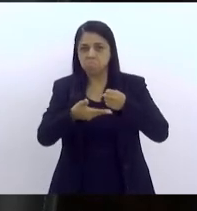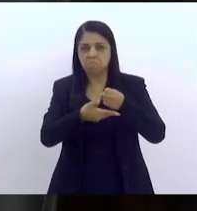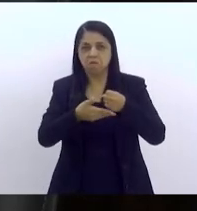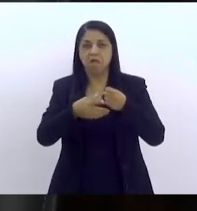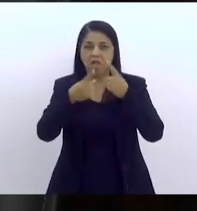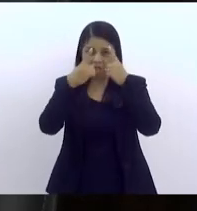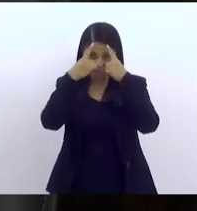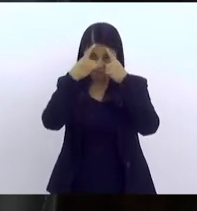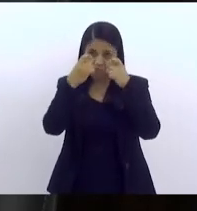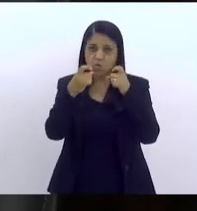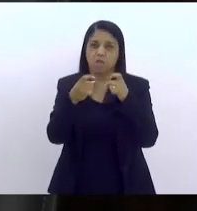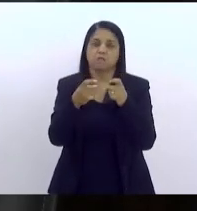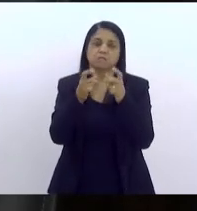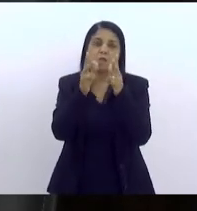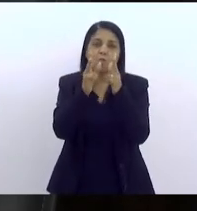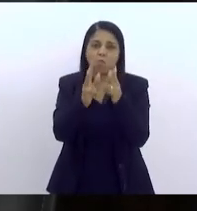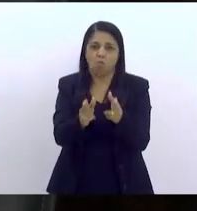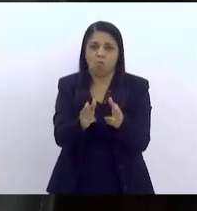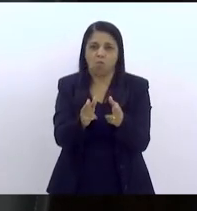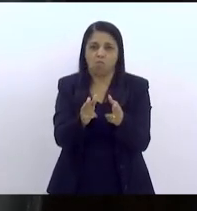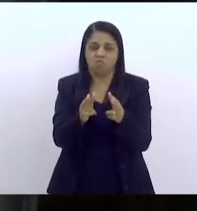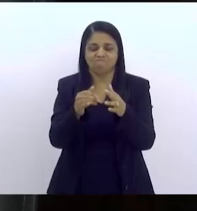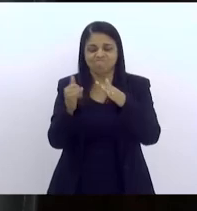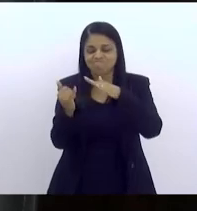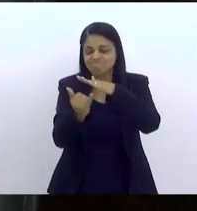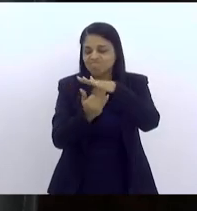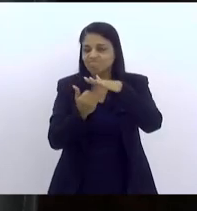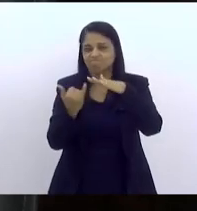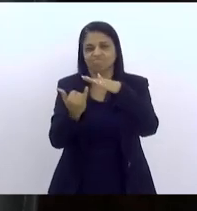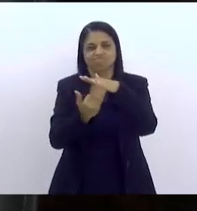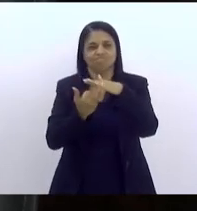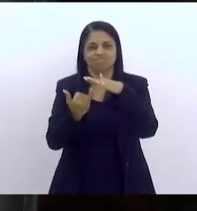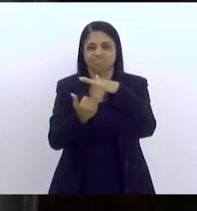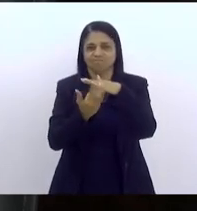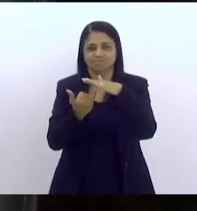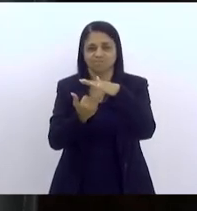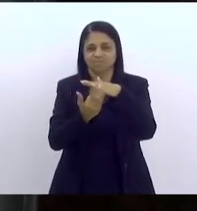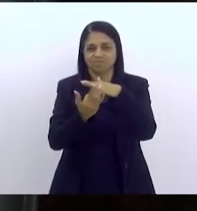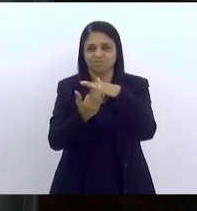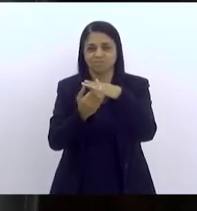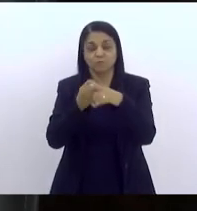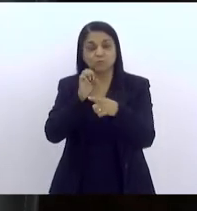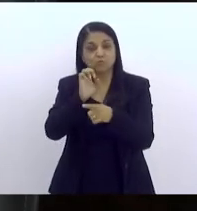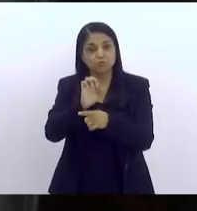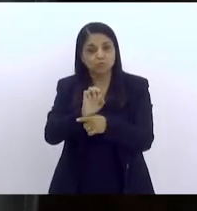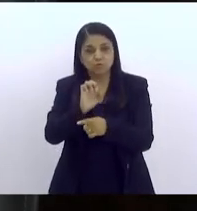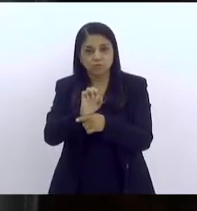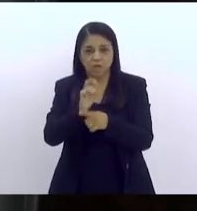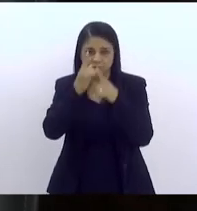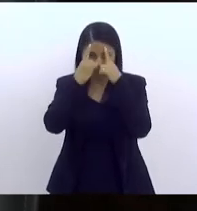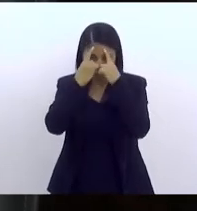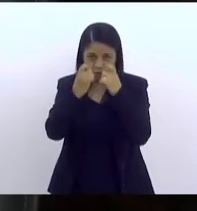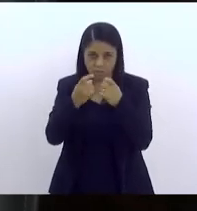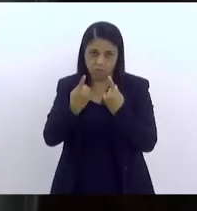uma violência e é uma violência institucional é uma violência do Estado